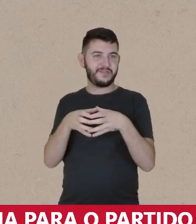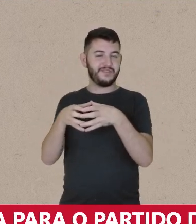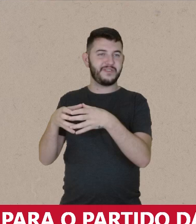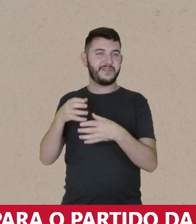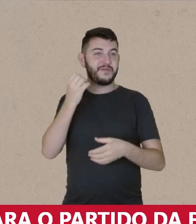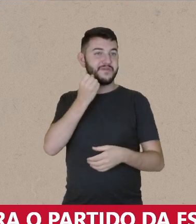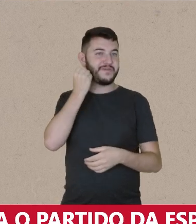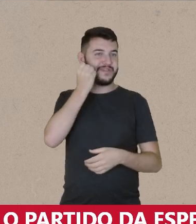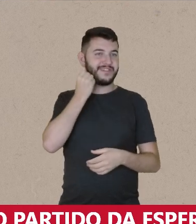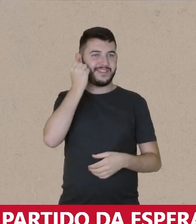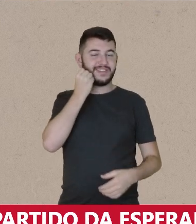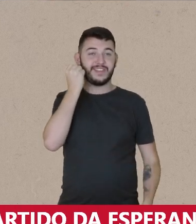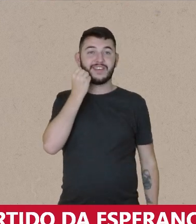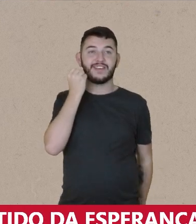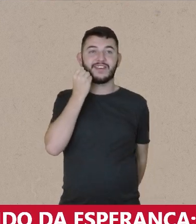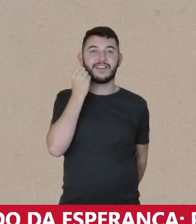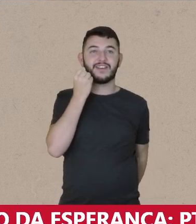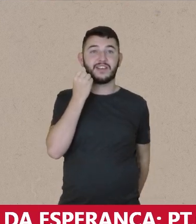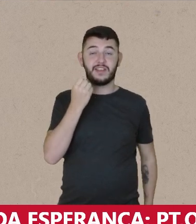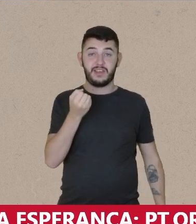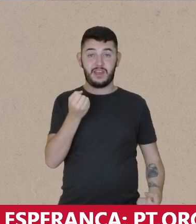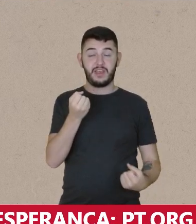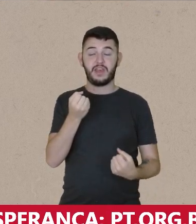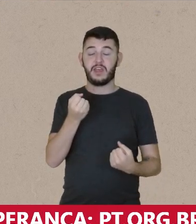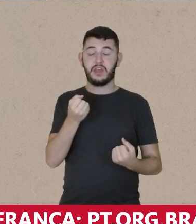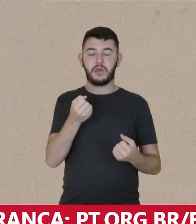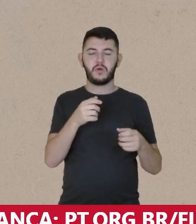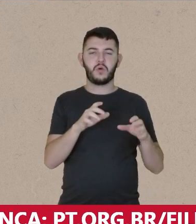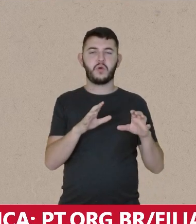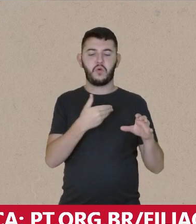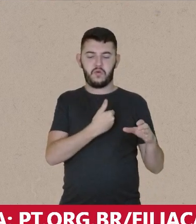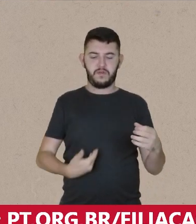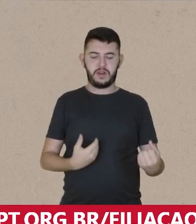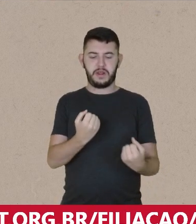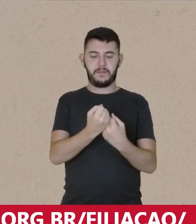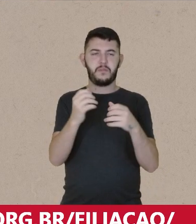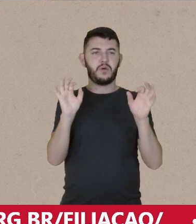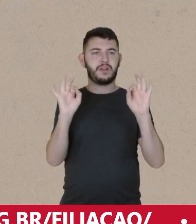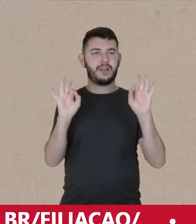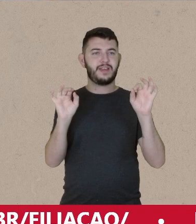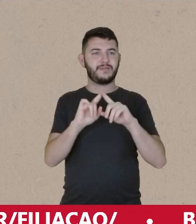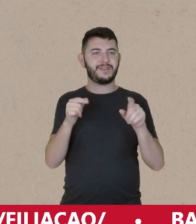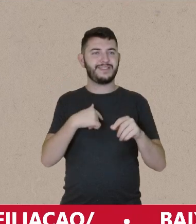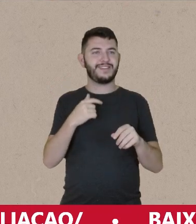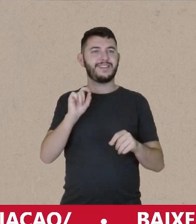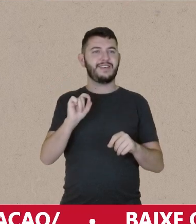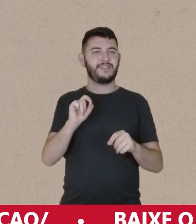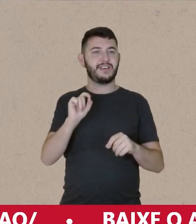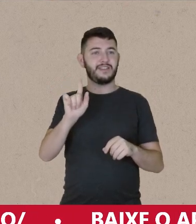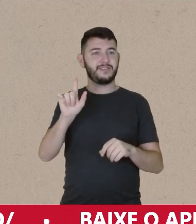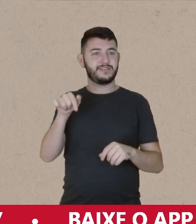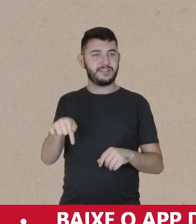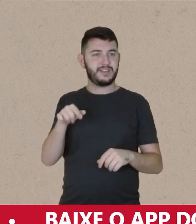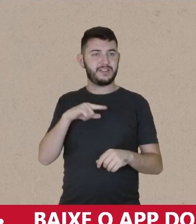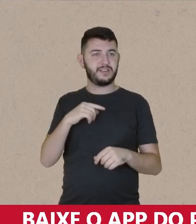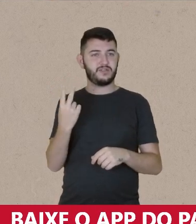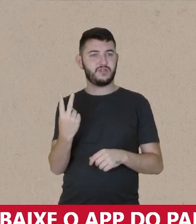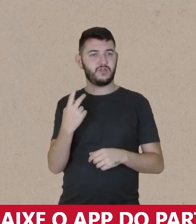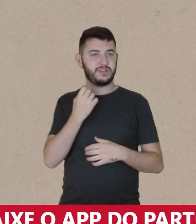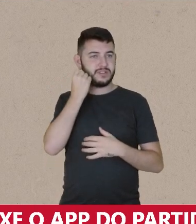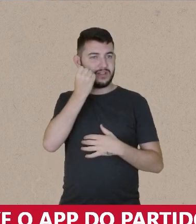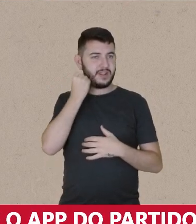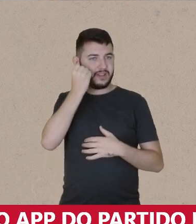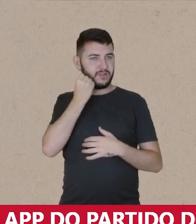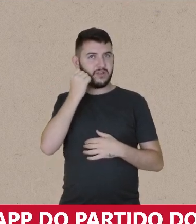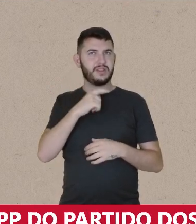são, obviamente, que não são da base governista, digamos assim. Dentre eles estão os nossos 2 senadores, o senador Jean